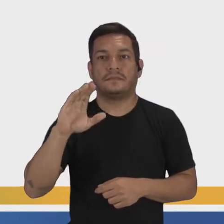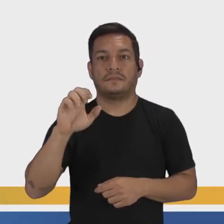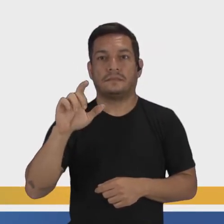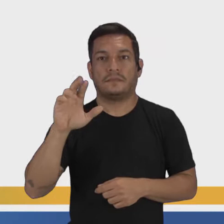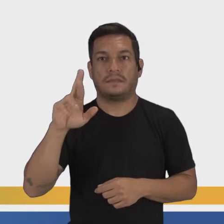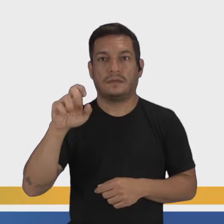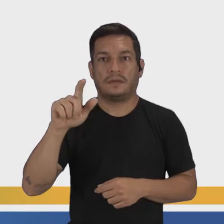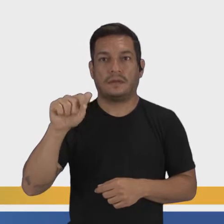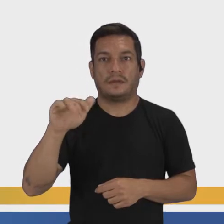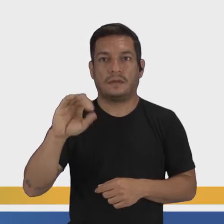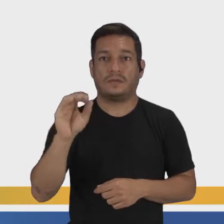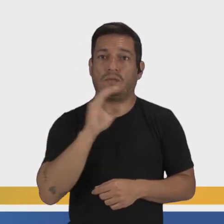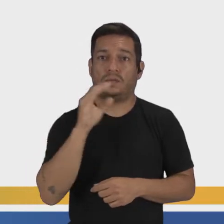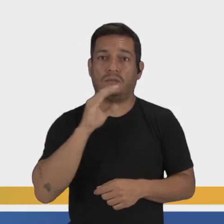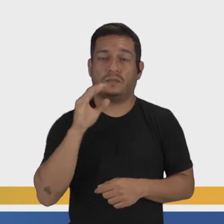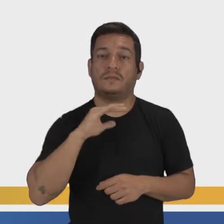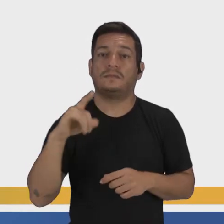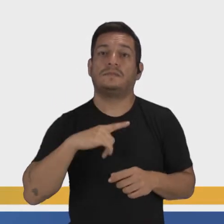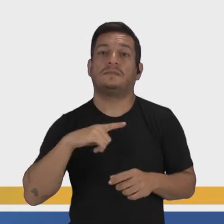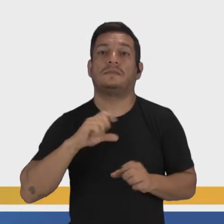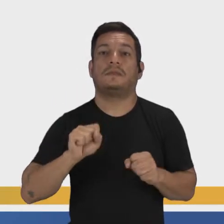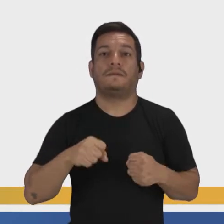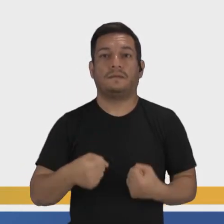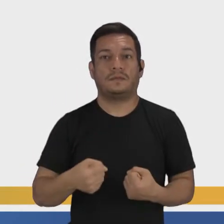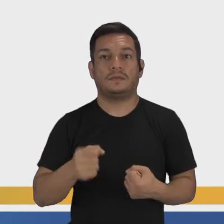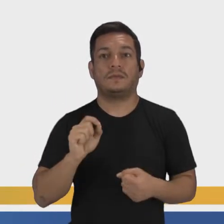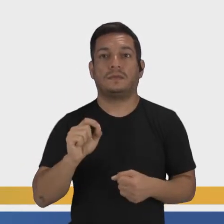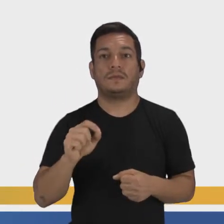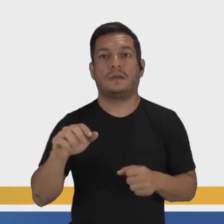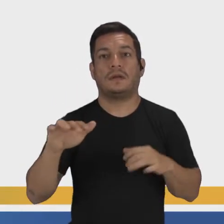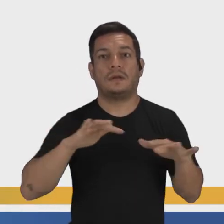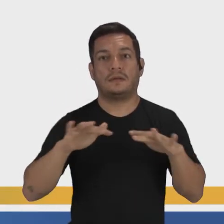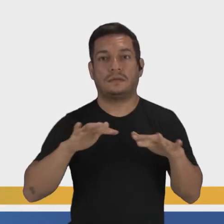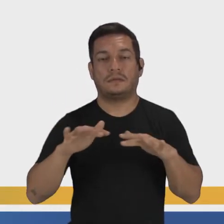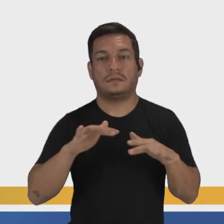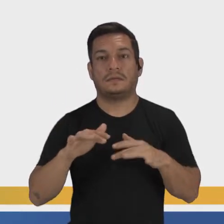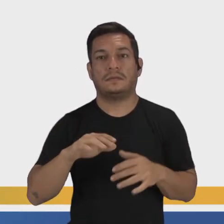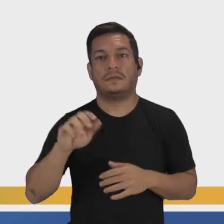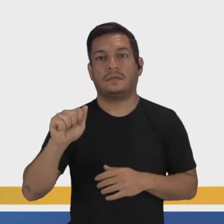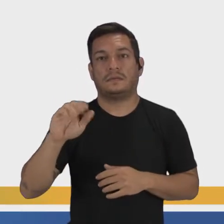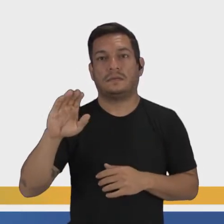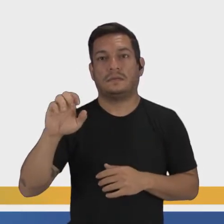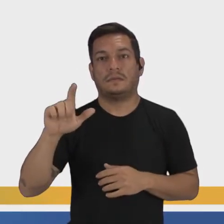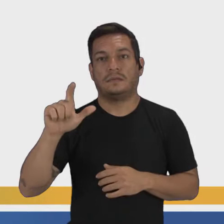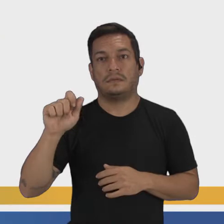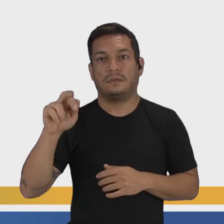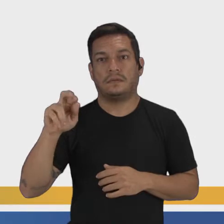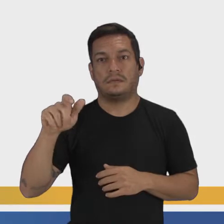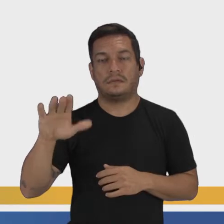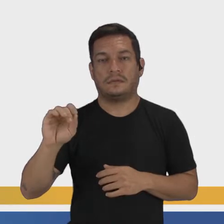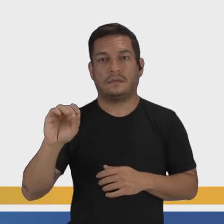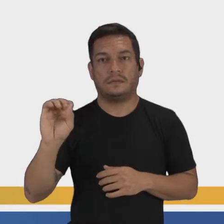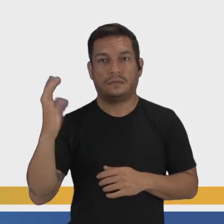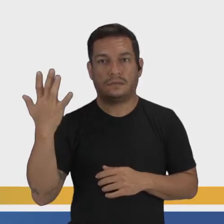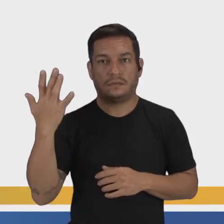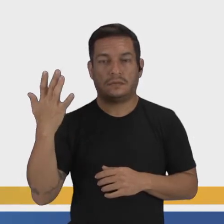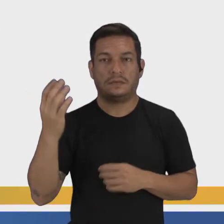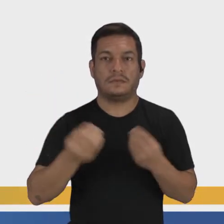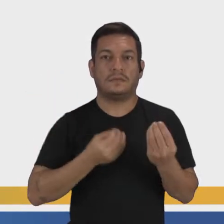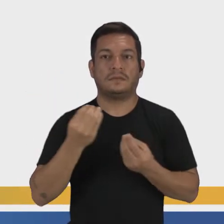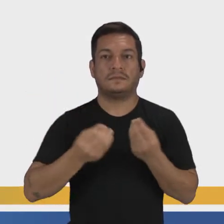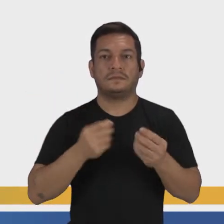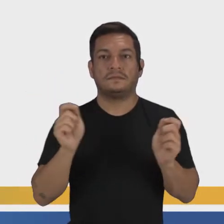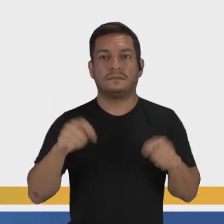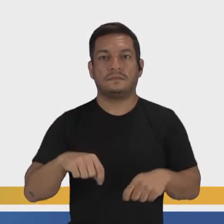sendo produzida. Então, força seria a ação e aceleração a consequência. Como é que